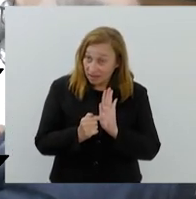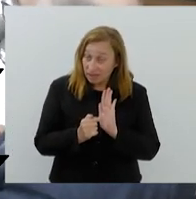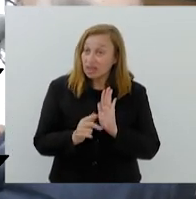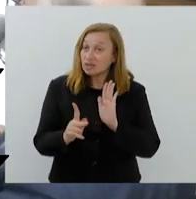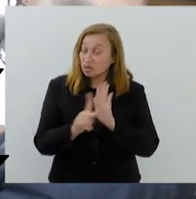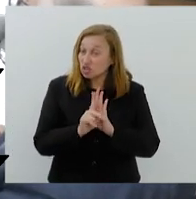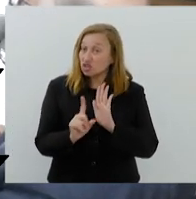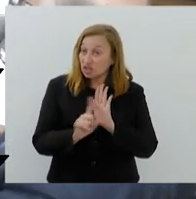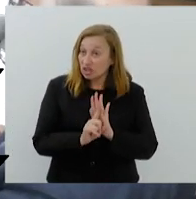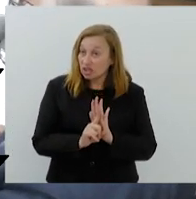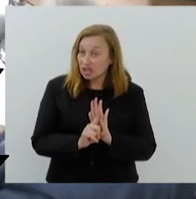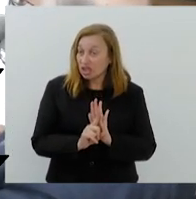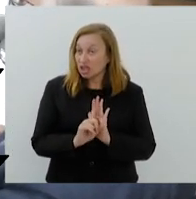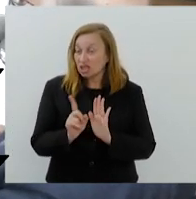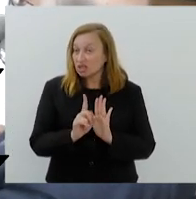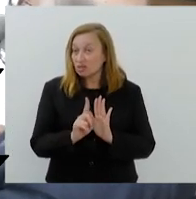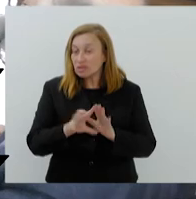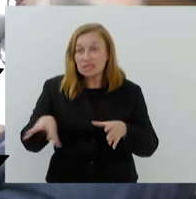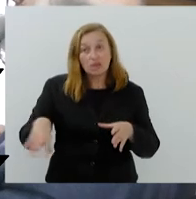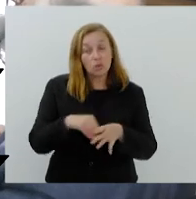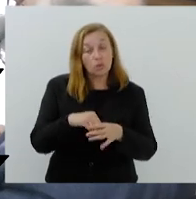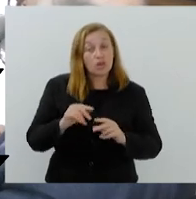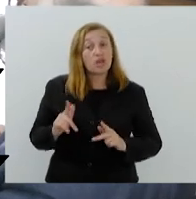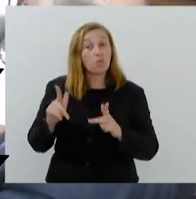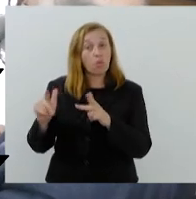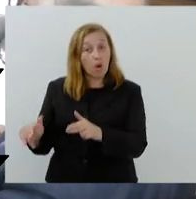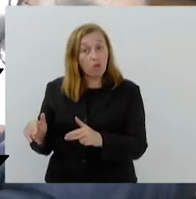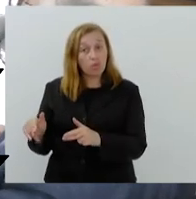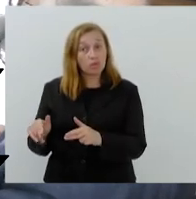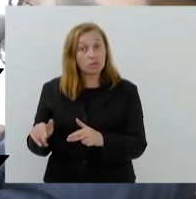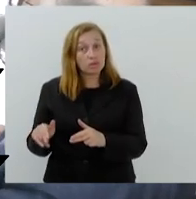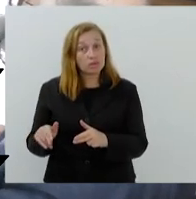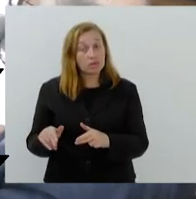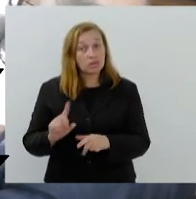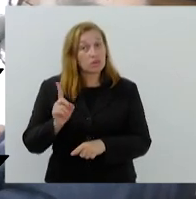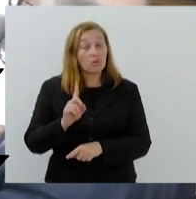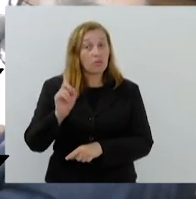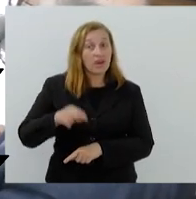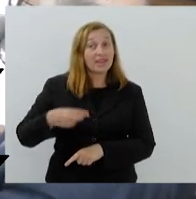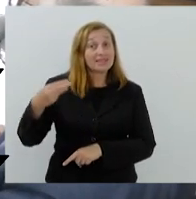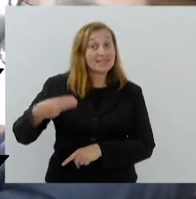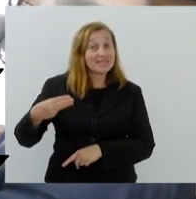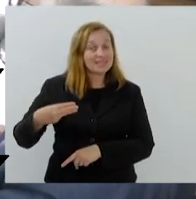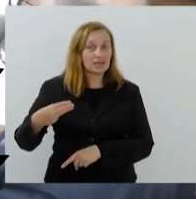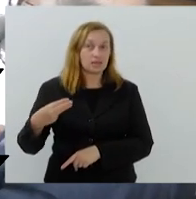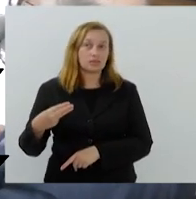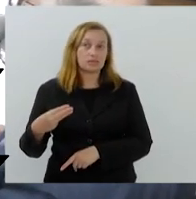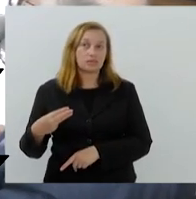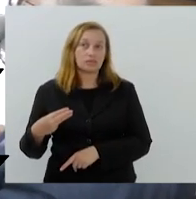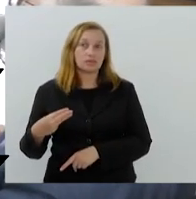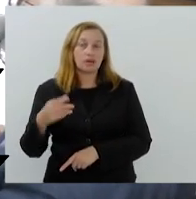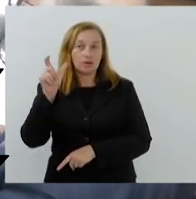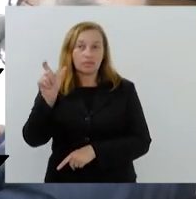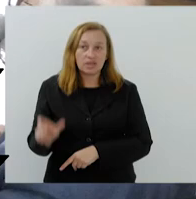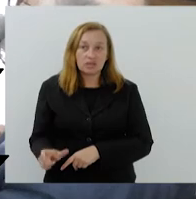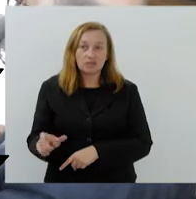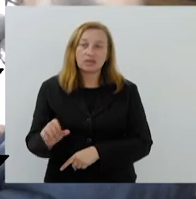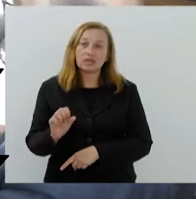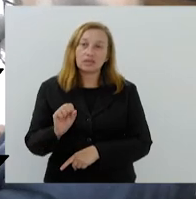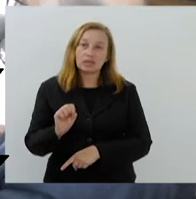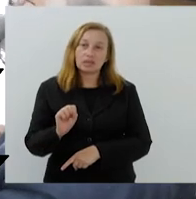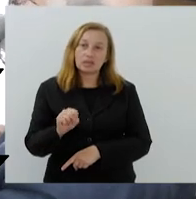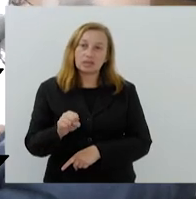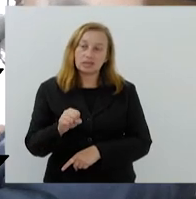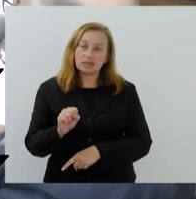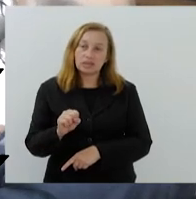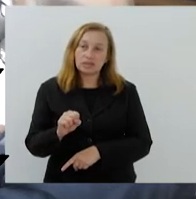projeto de lei, ele não se aplica nessa situação. Não é terceiro. Existe uma sucessão.